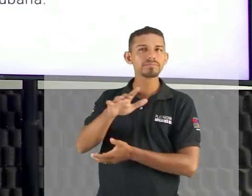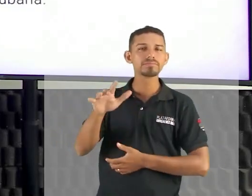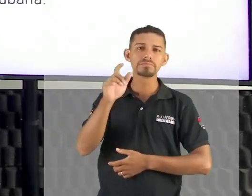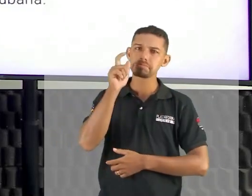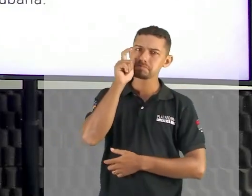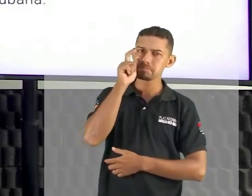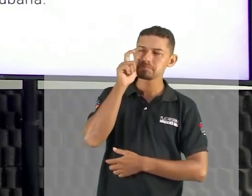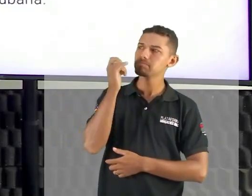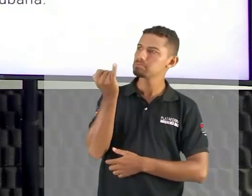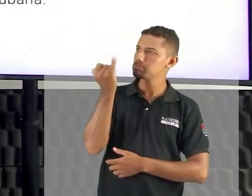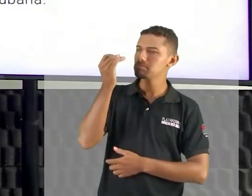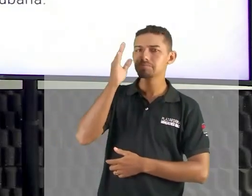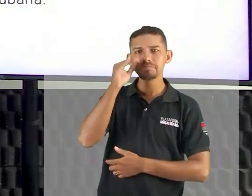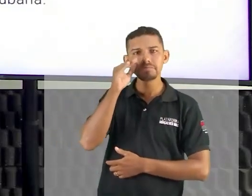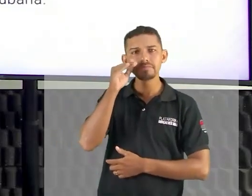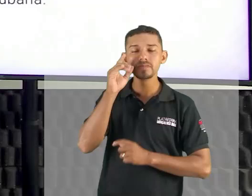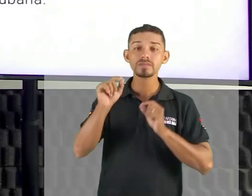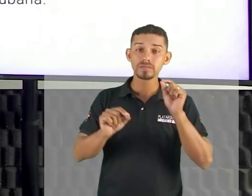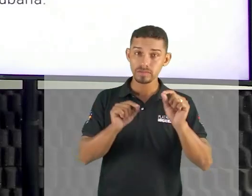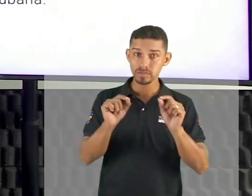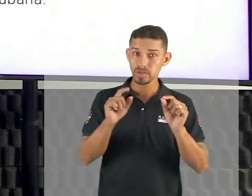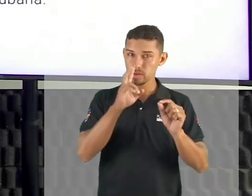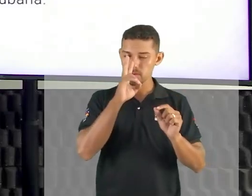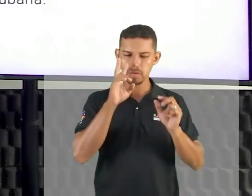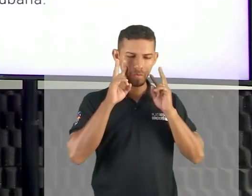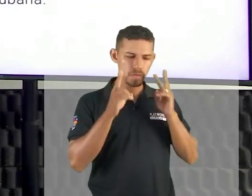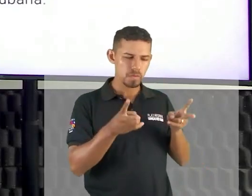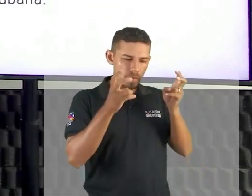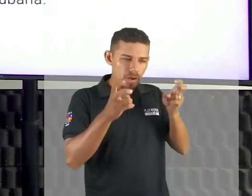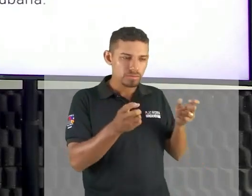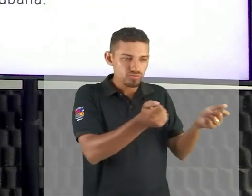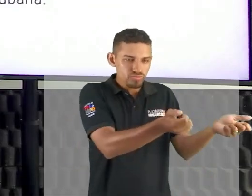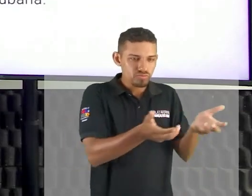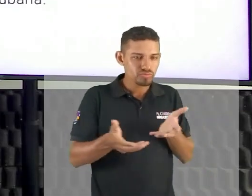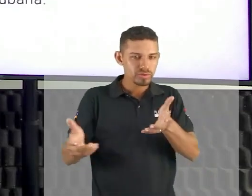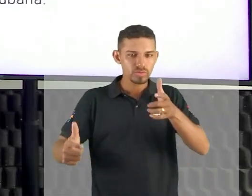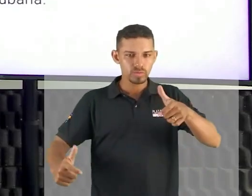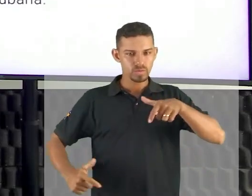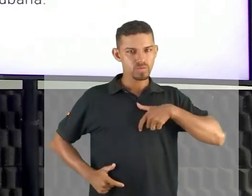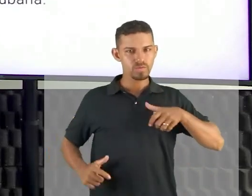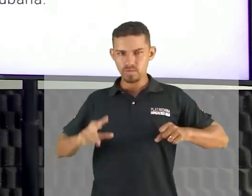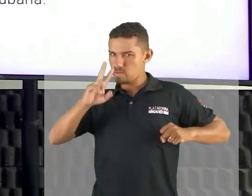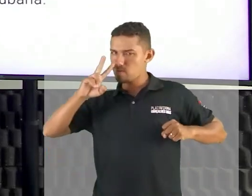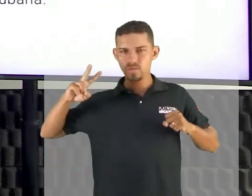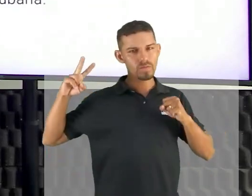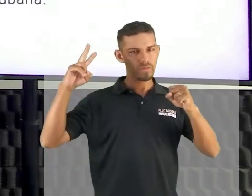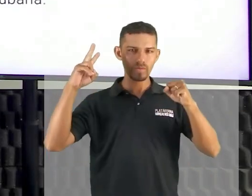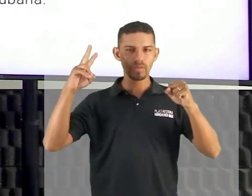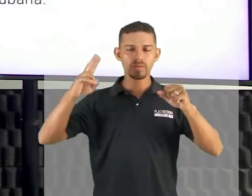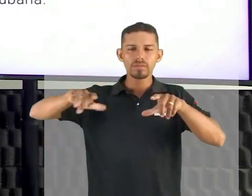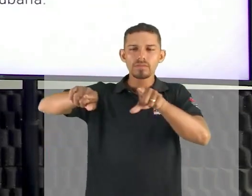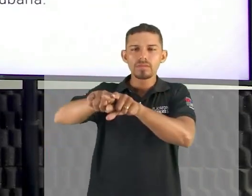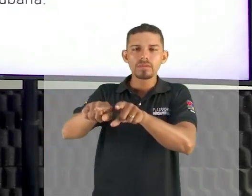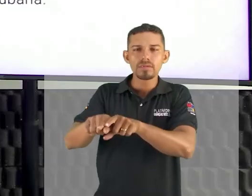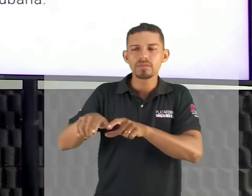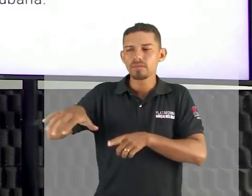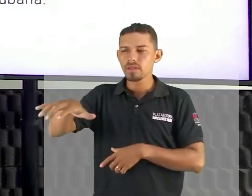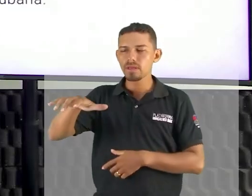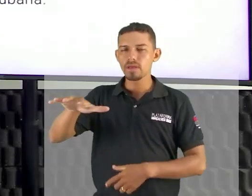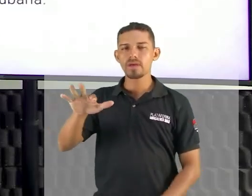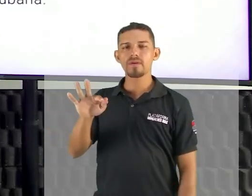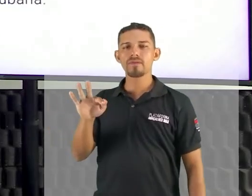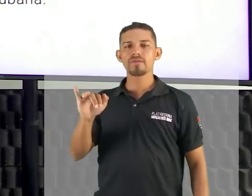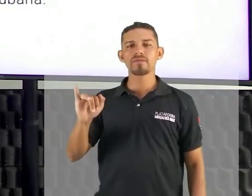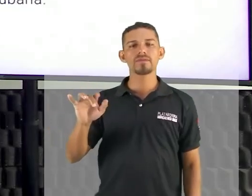vista até mesmo da ascensão ao poder das massas. E aí você tem, claro, as figuras de Fidel